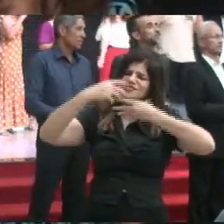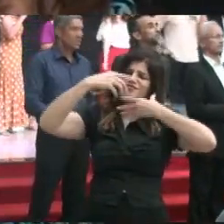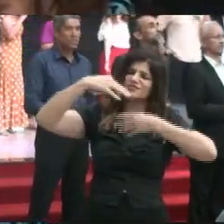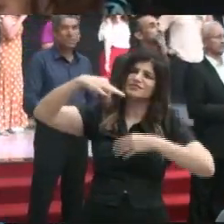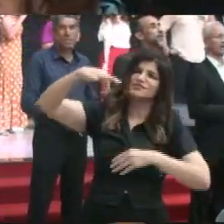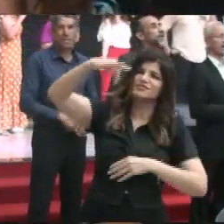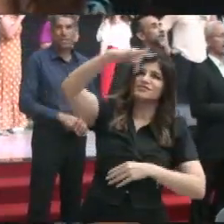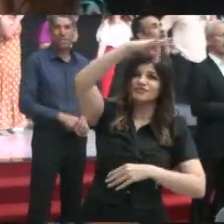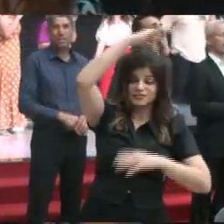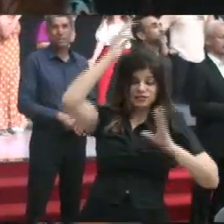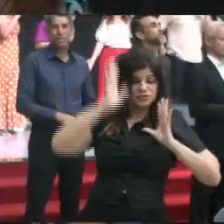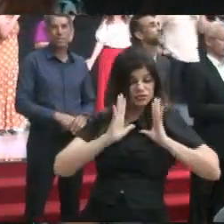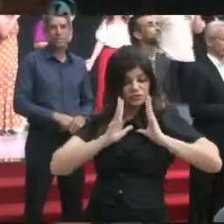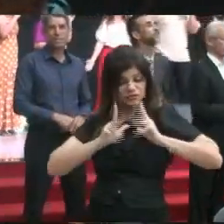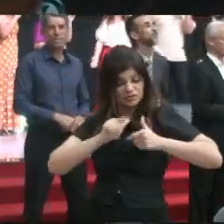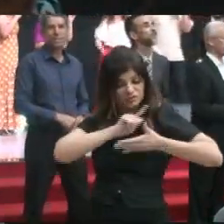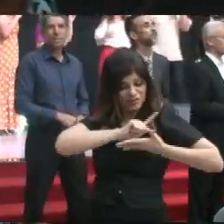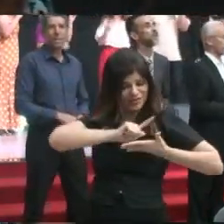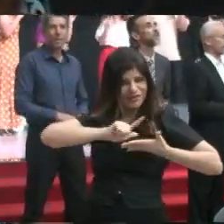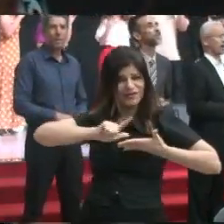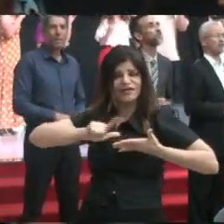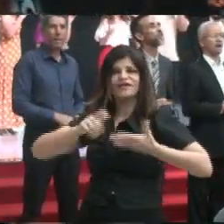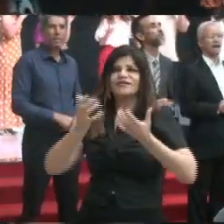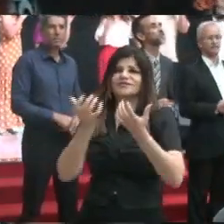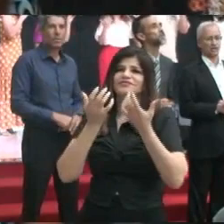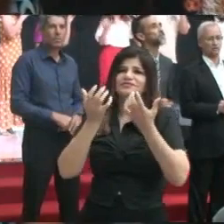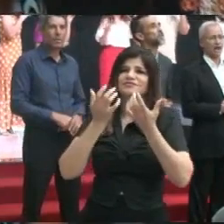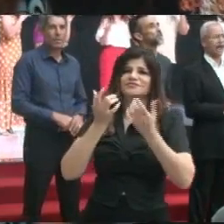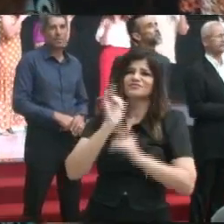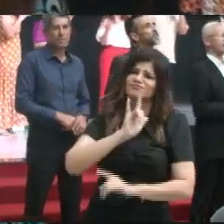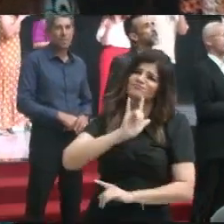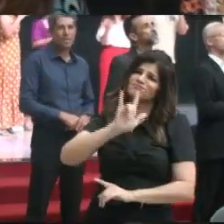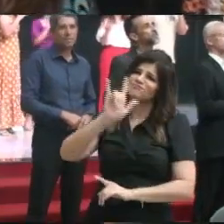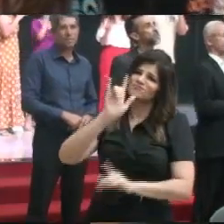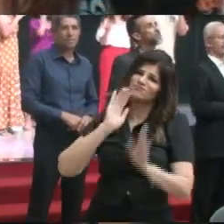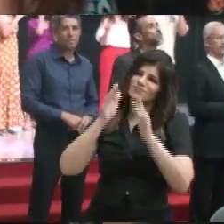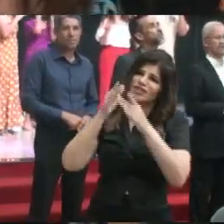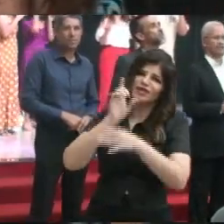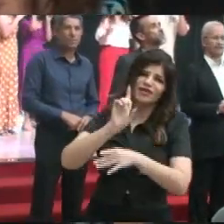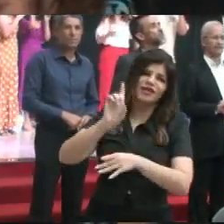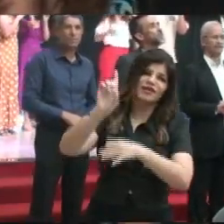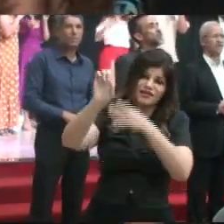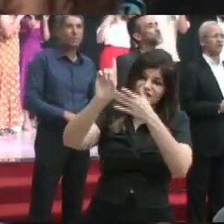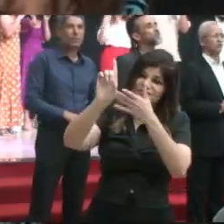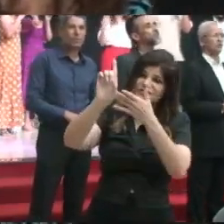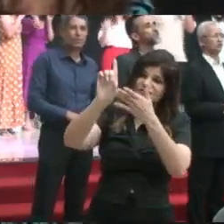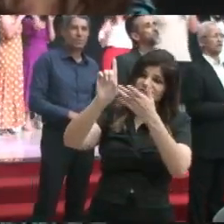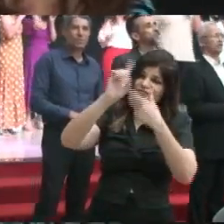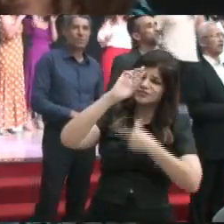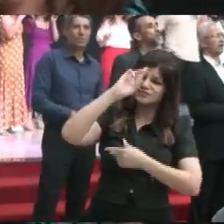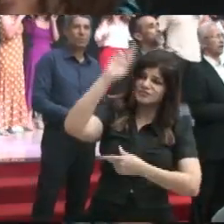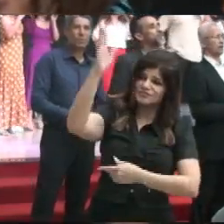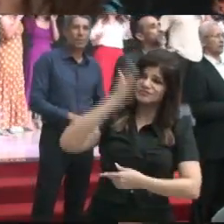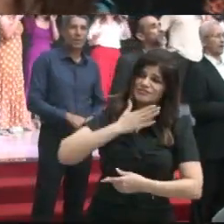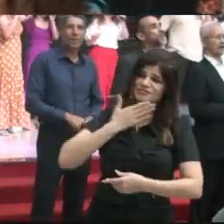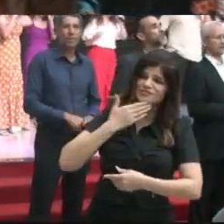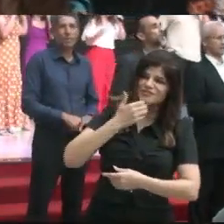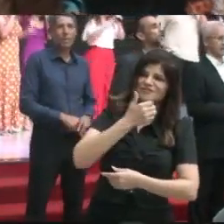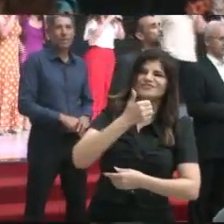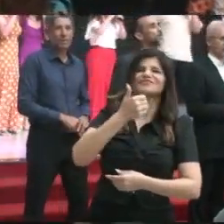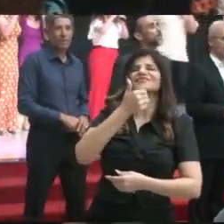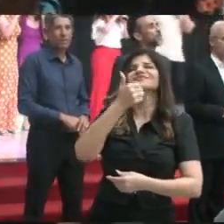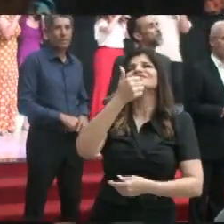ter santidade. Quero amar somente a ti, porque o Senhor é meu